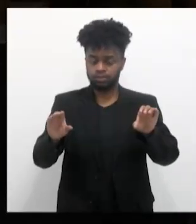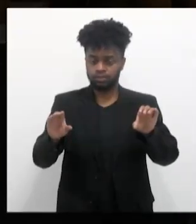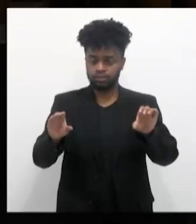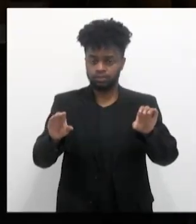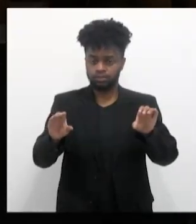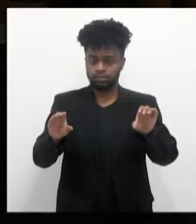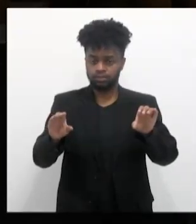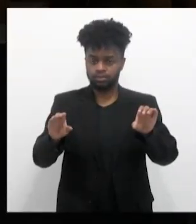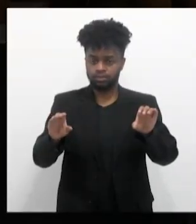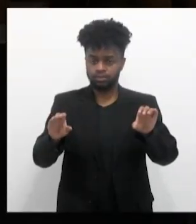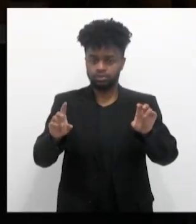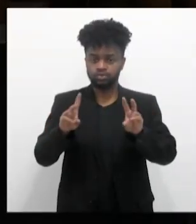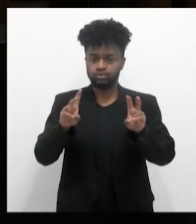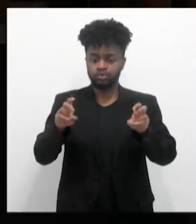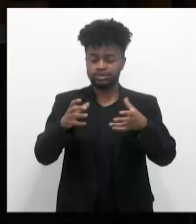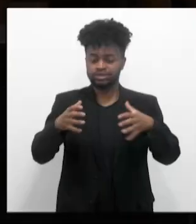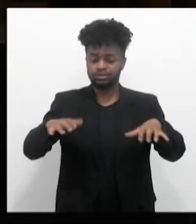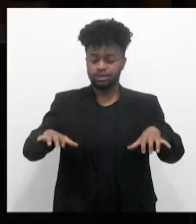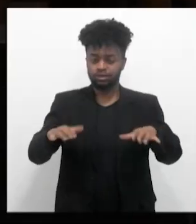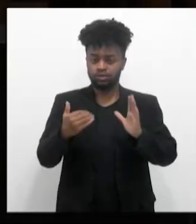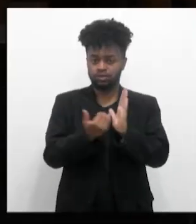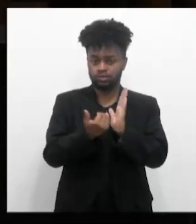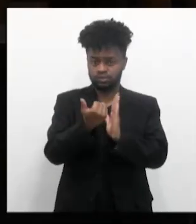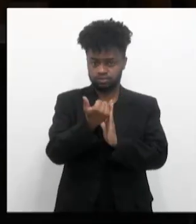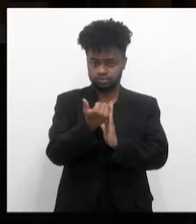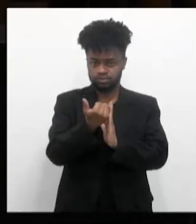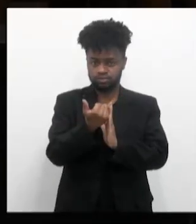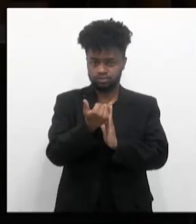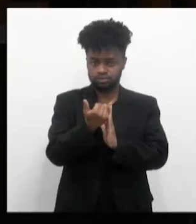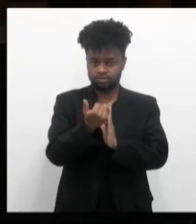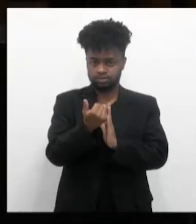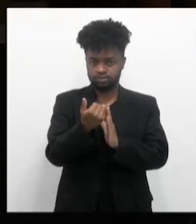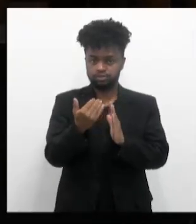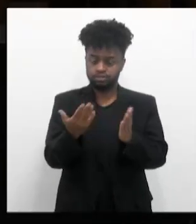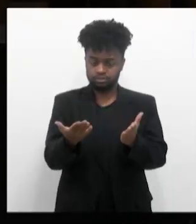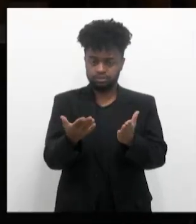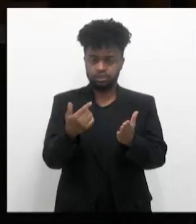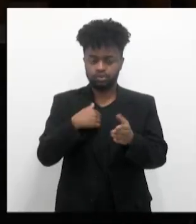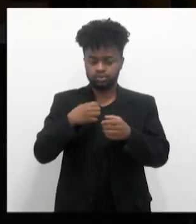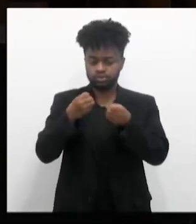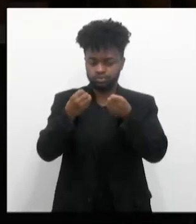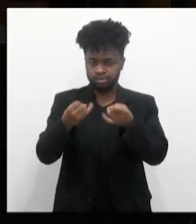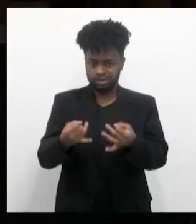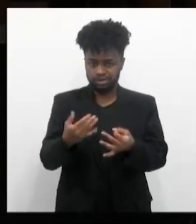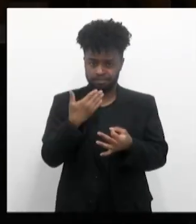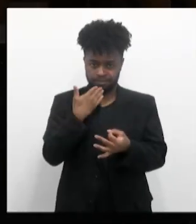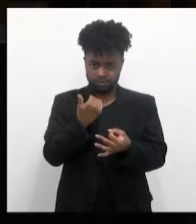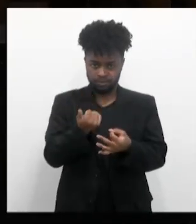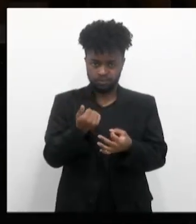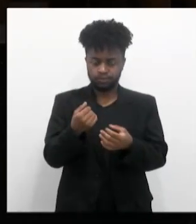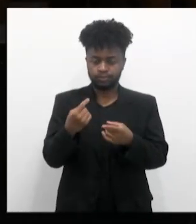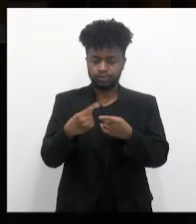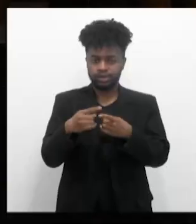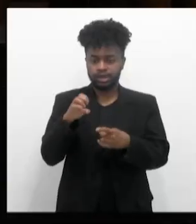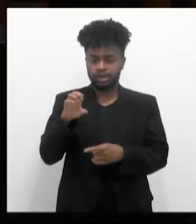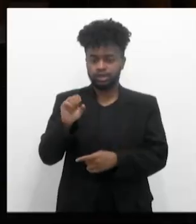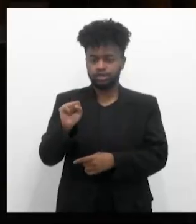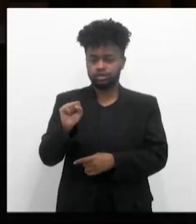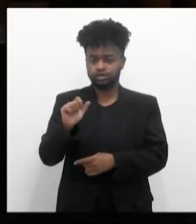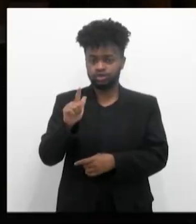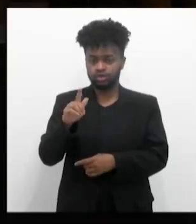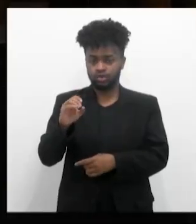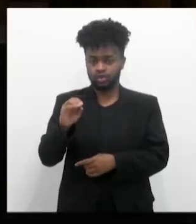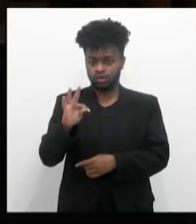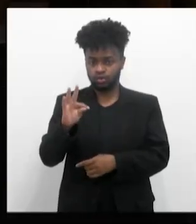de separador absoluto. Para a população entender, o esgoto,